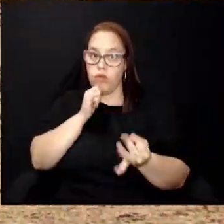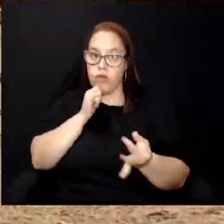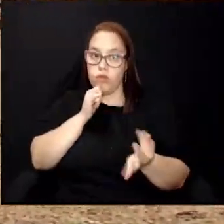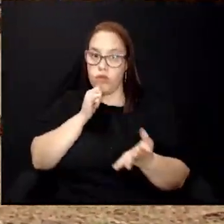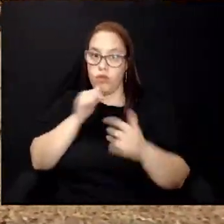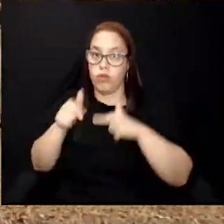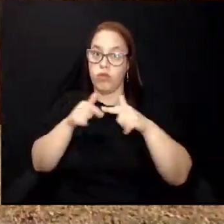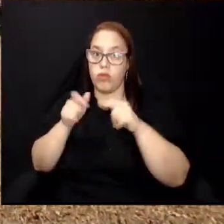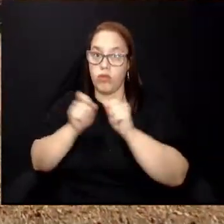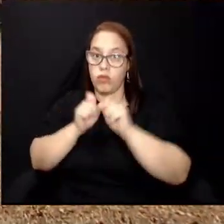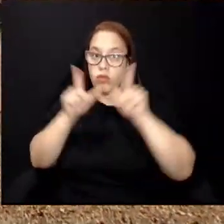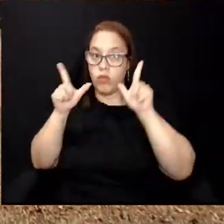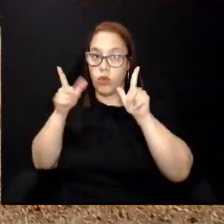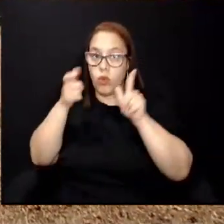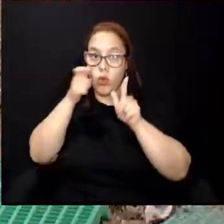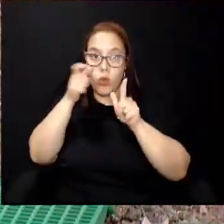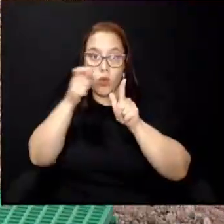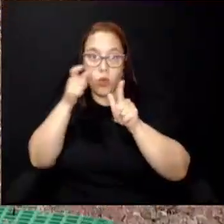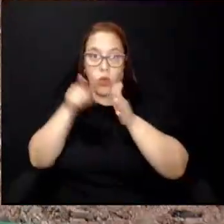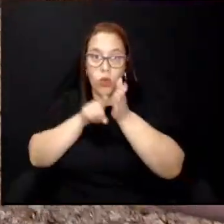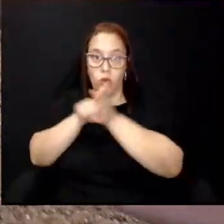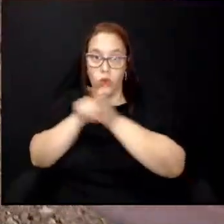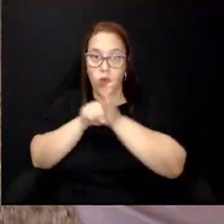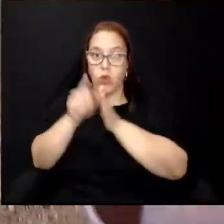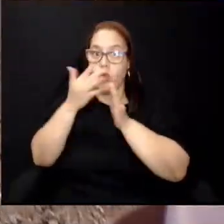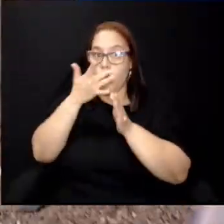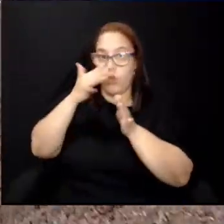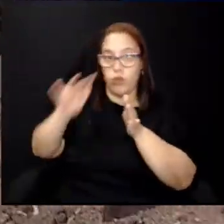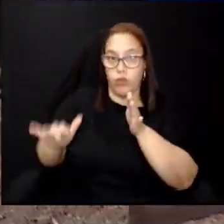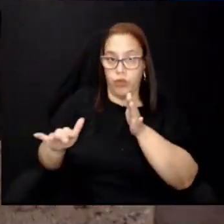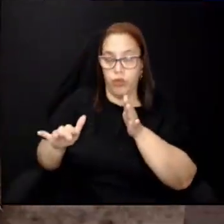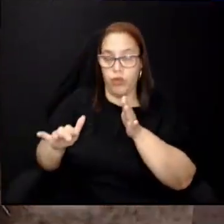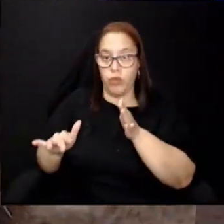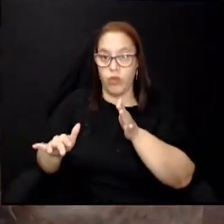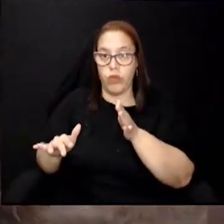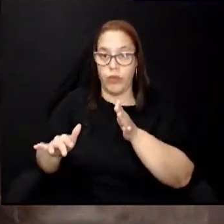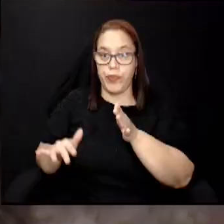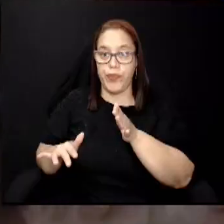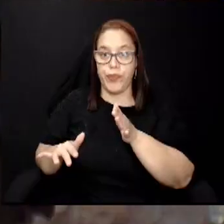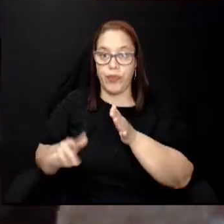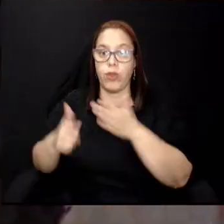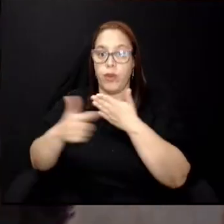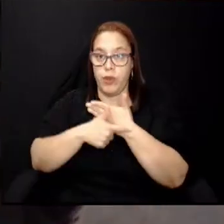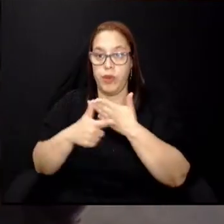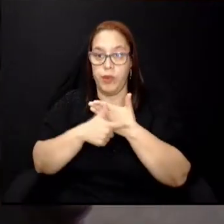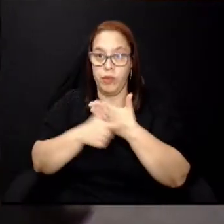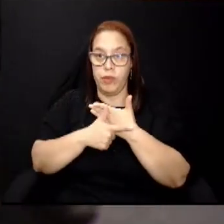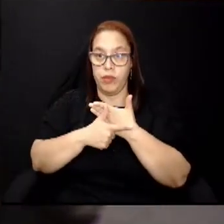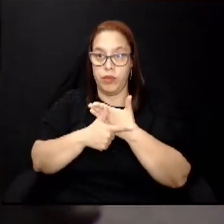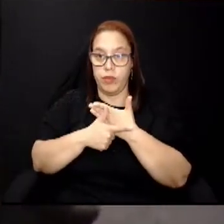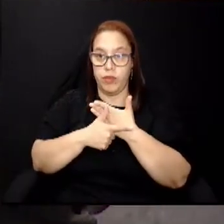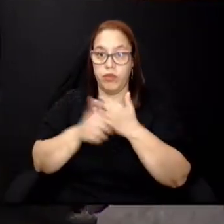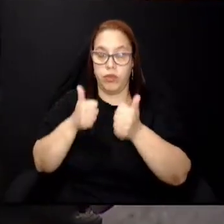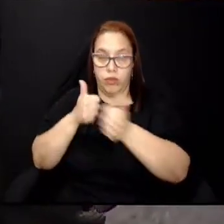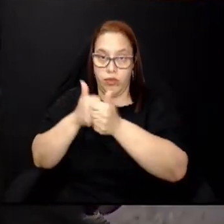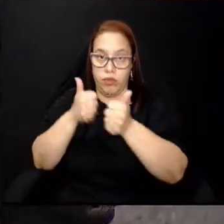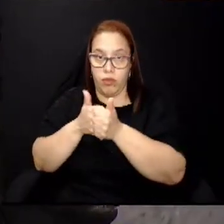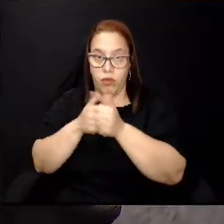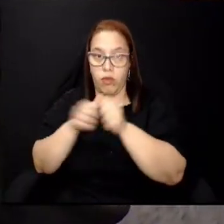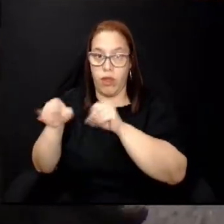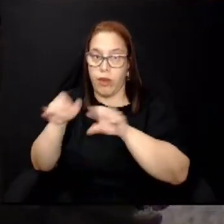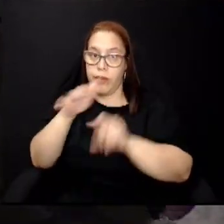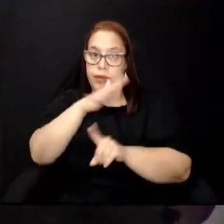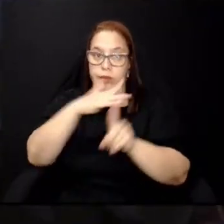o interesse em pesquisa em crianças. Então tem esse papel que a gente pode aproximar até da educação ambiental.